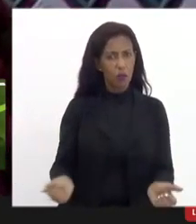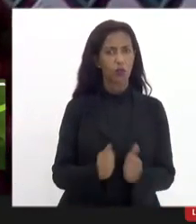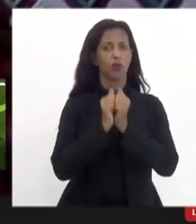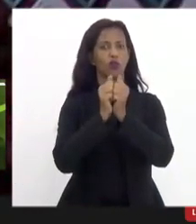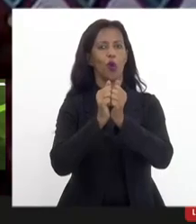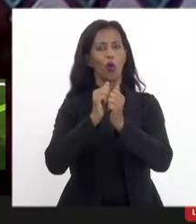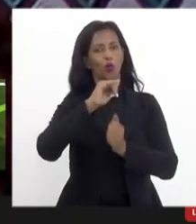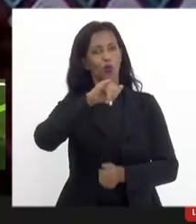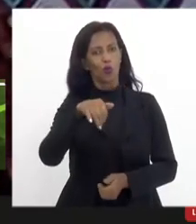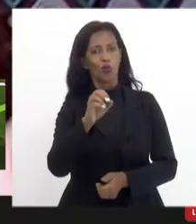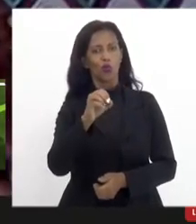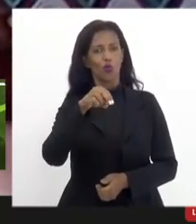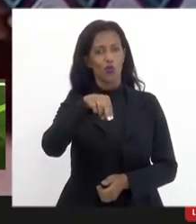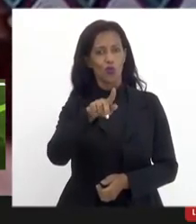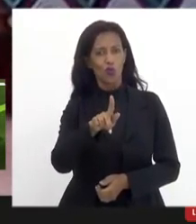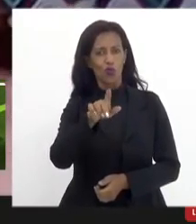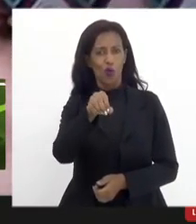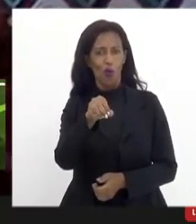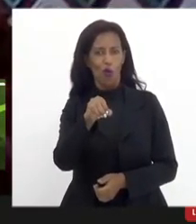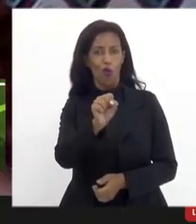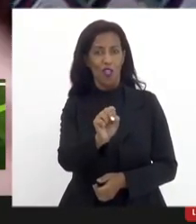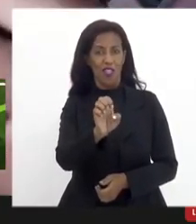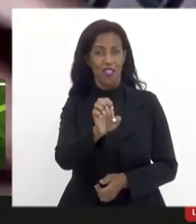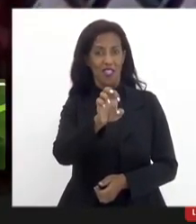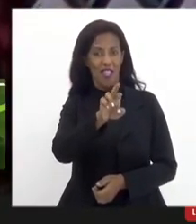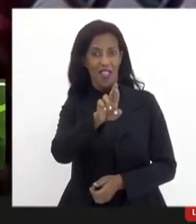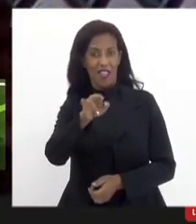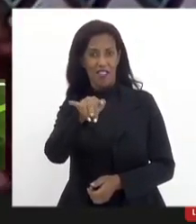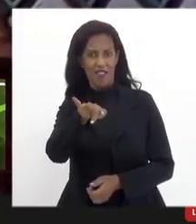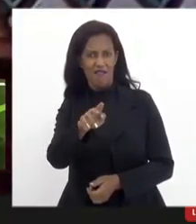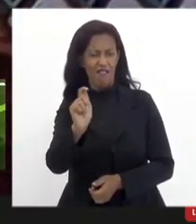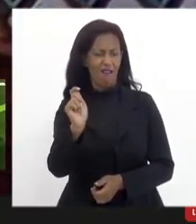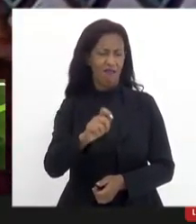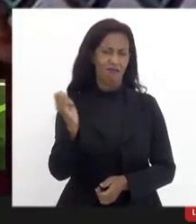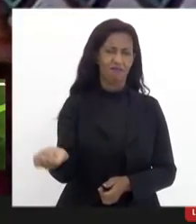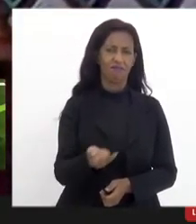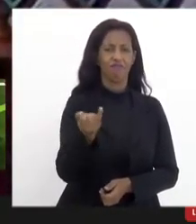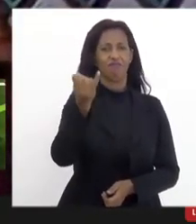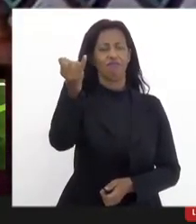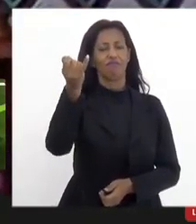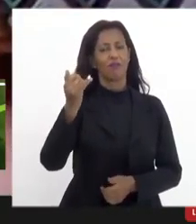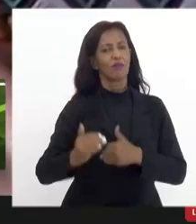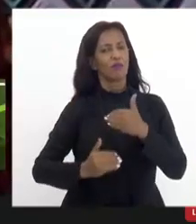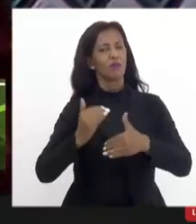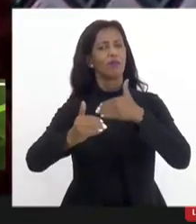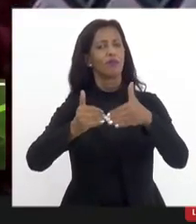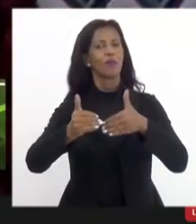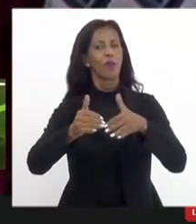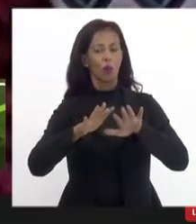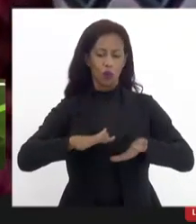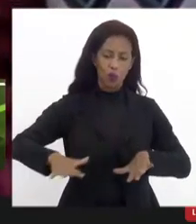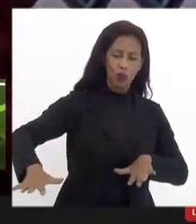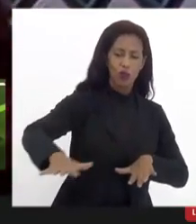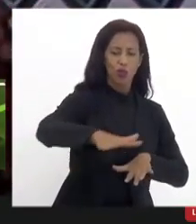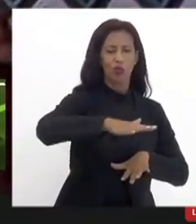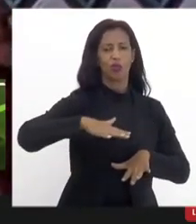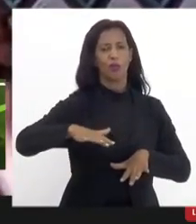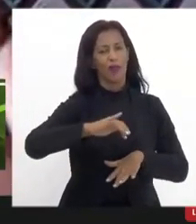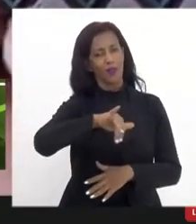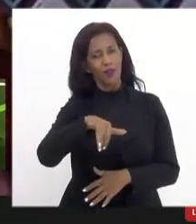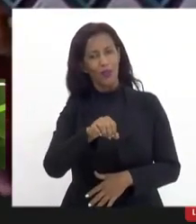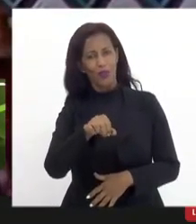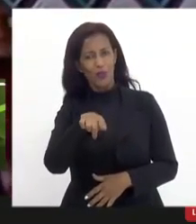no Jongo da Serrinha. Ou seja, dada a importância desse processo, do espaço do Jongo da Serrinha, né,